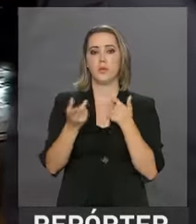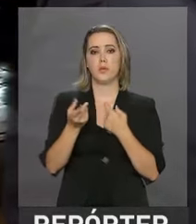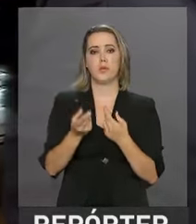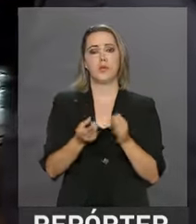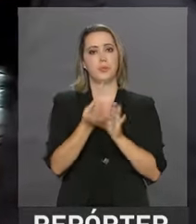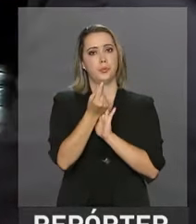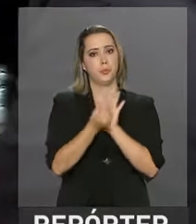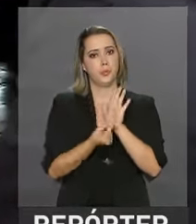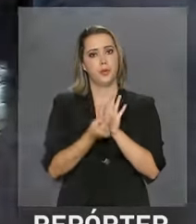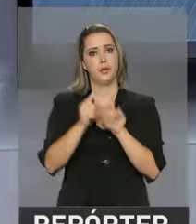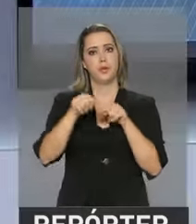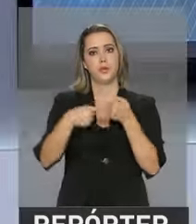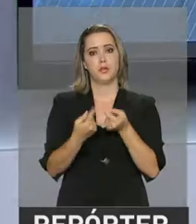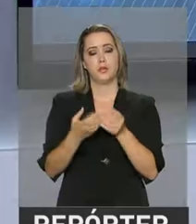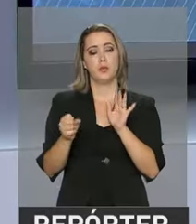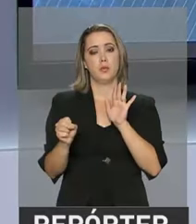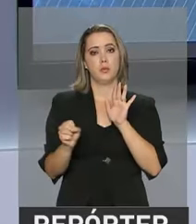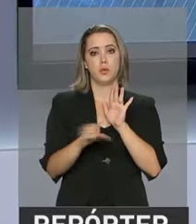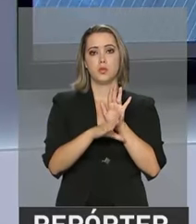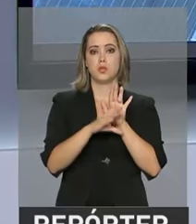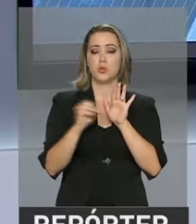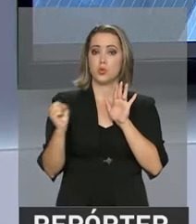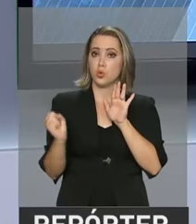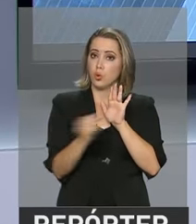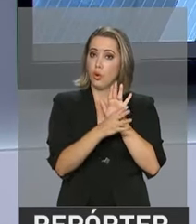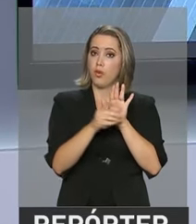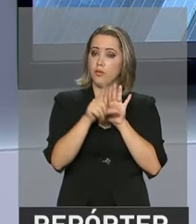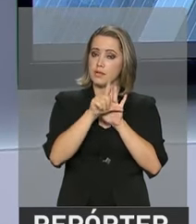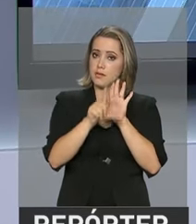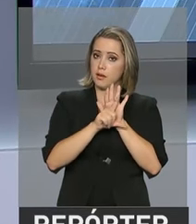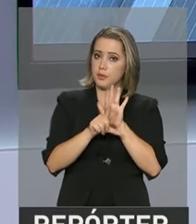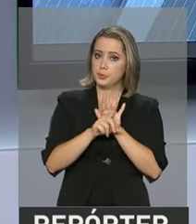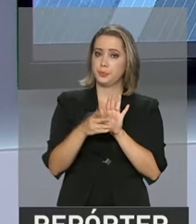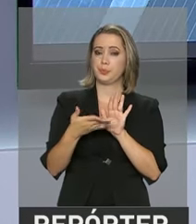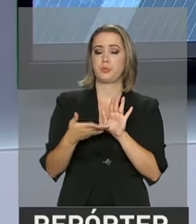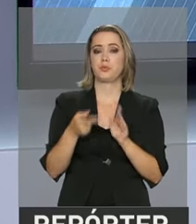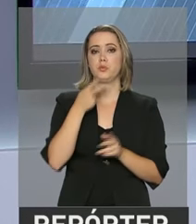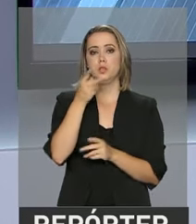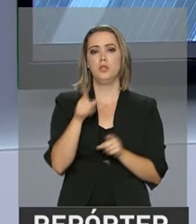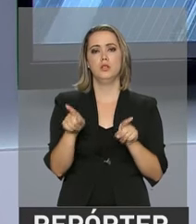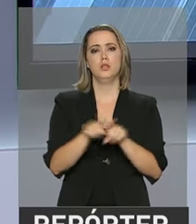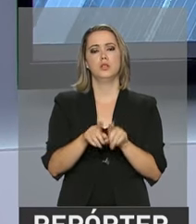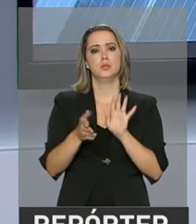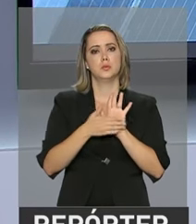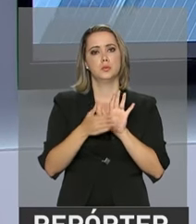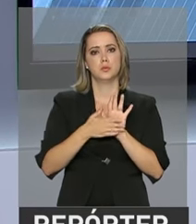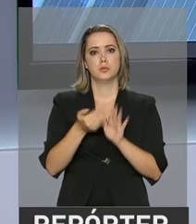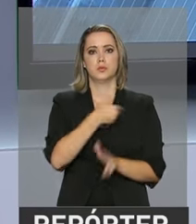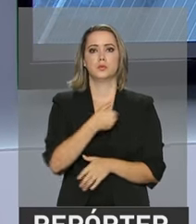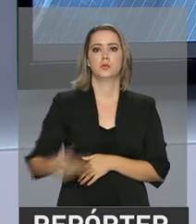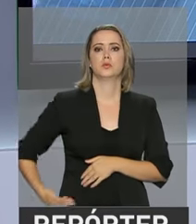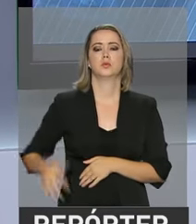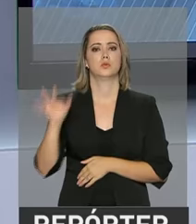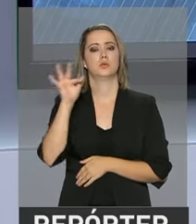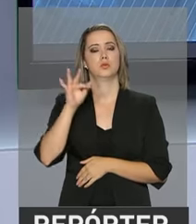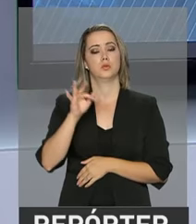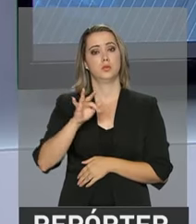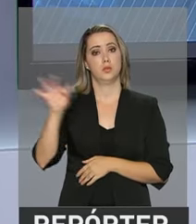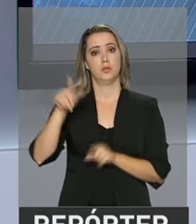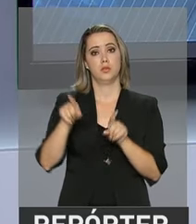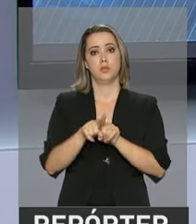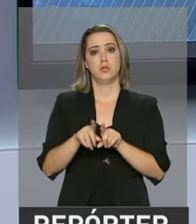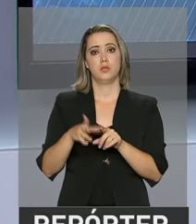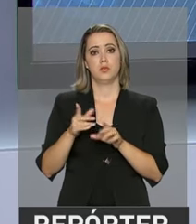realização de reformas o presidente falou sobre as propostas apresentadas pelo governo brasileiro entre elas a reforma da